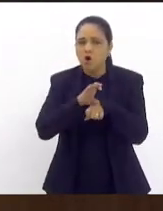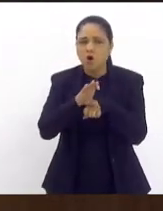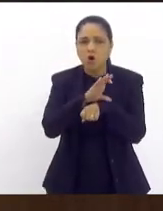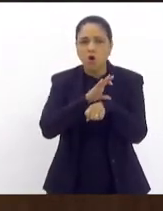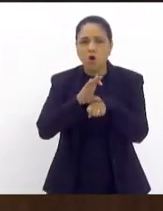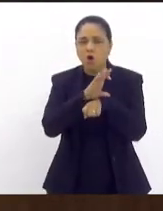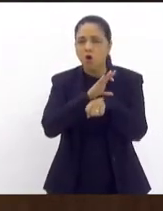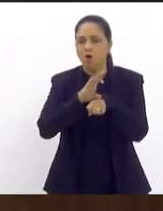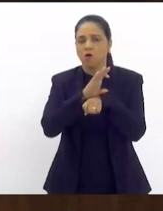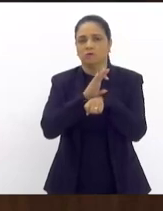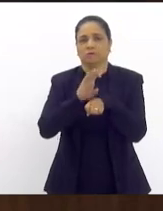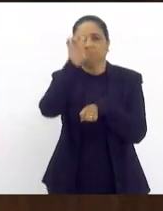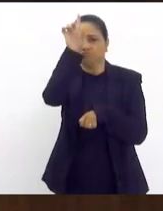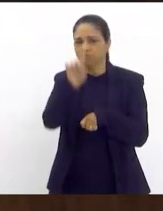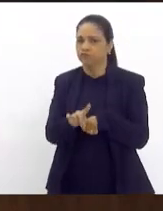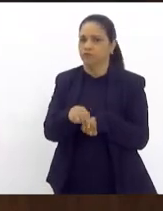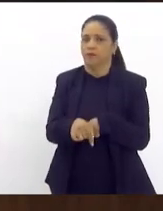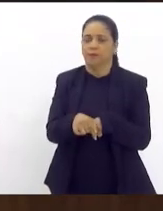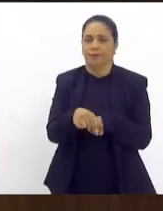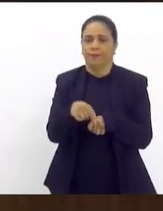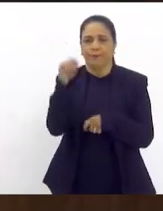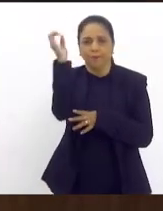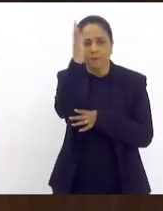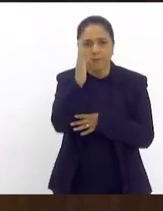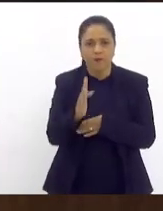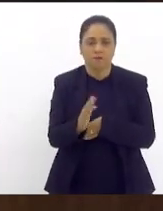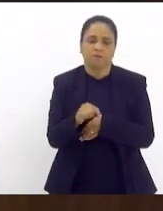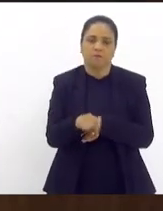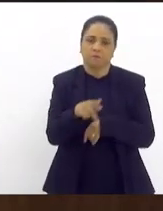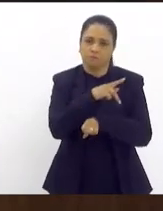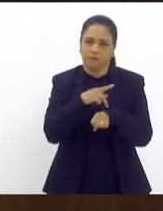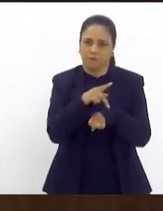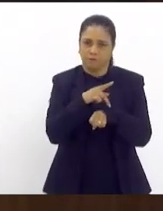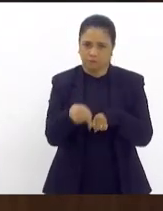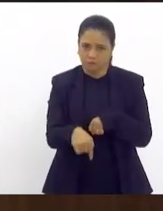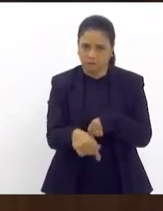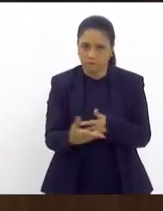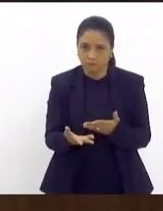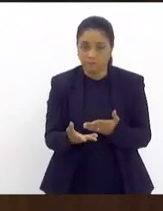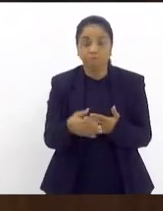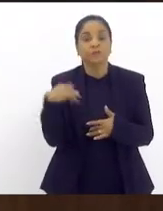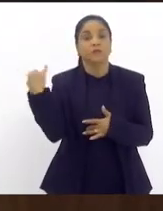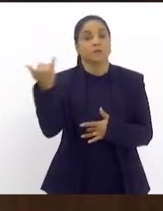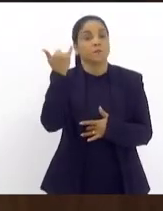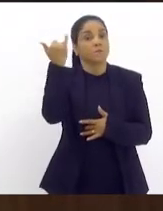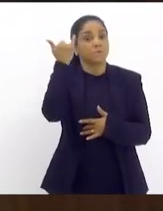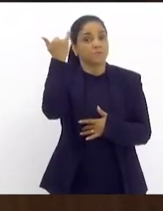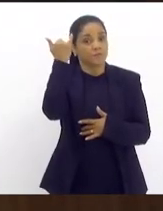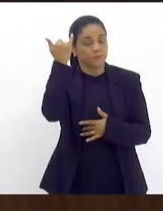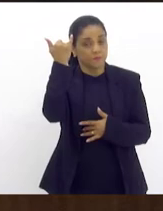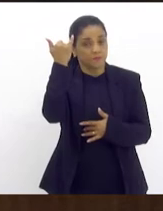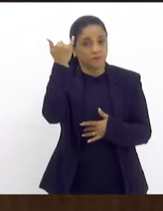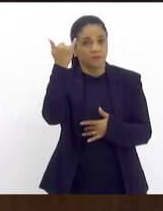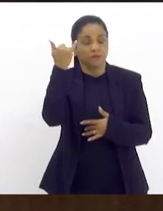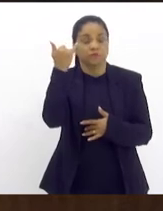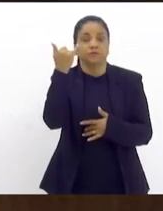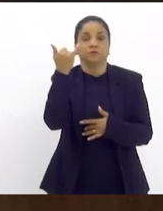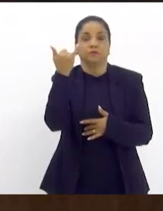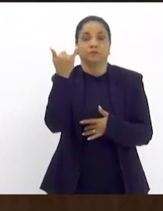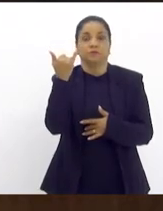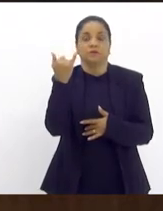assegurada em nosso país então importante também porque além